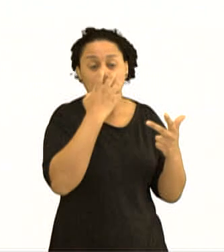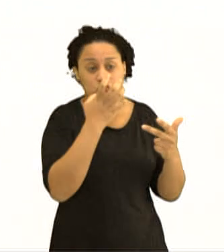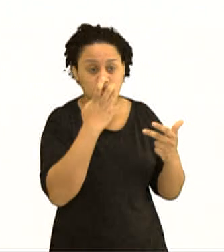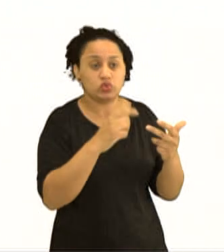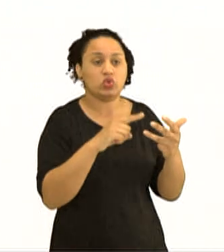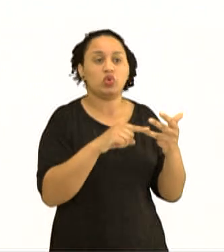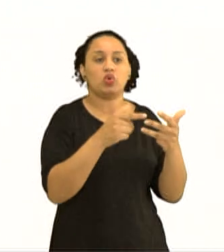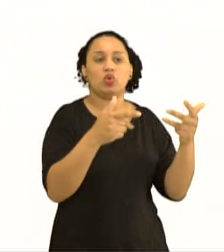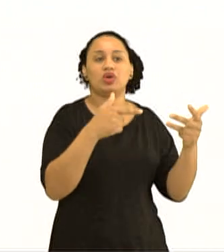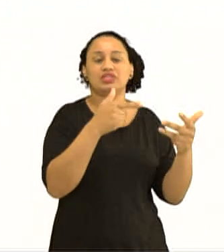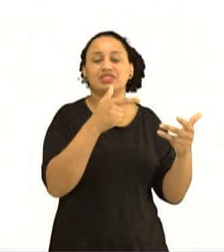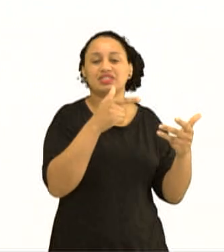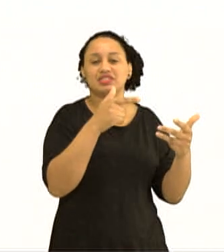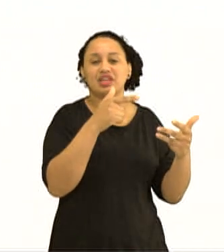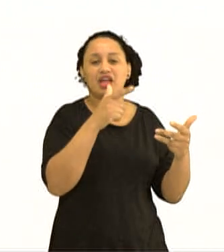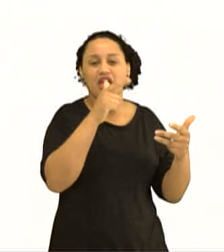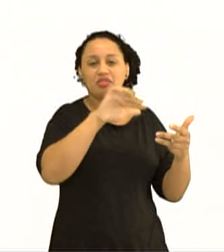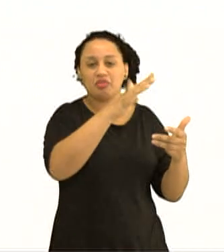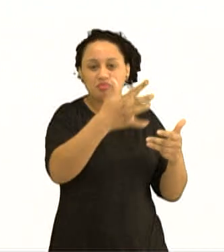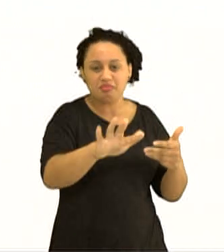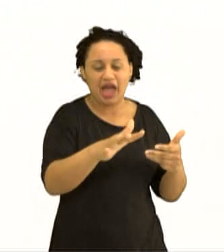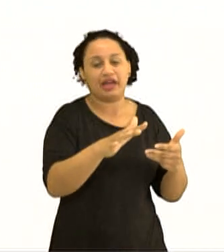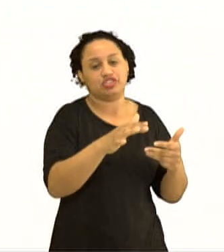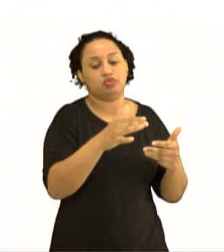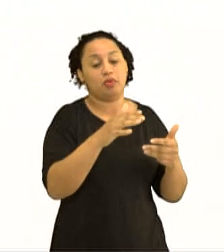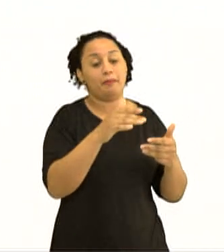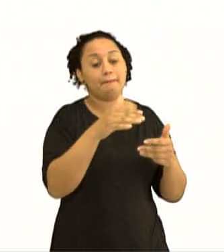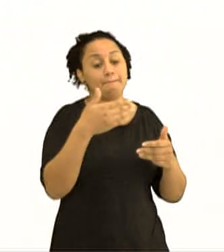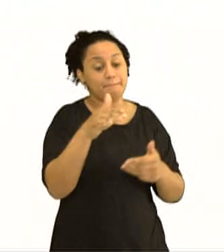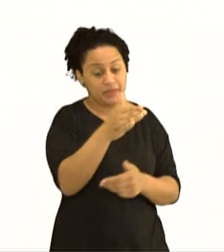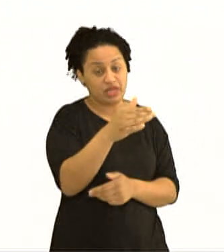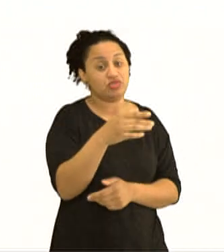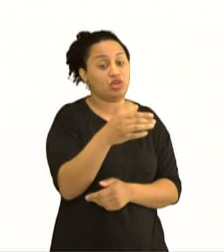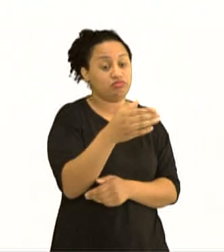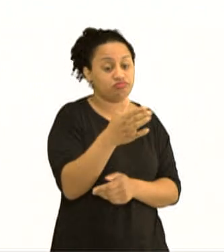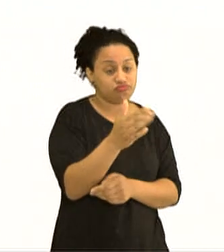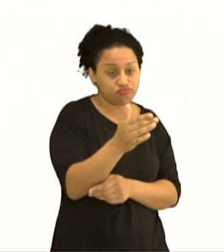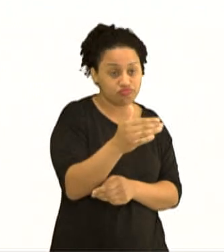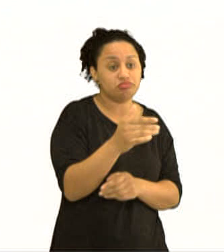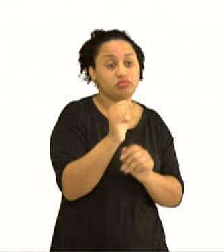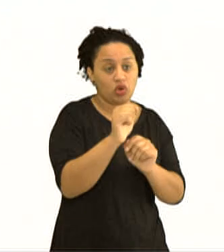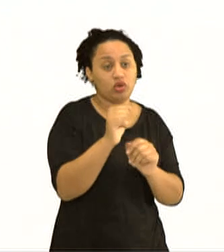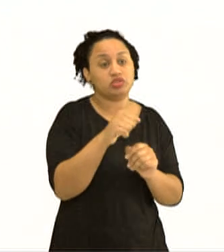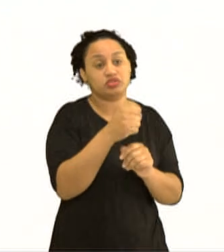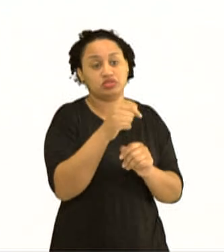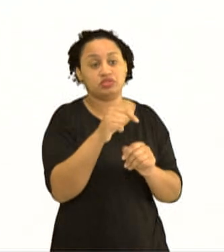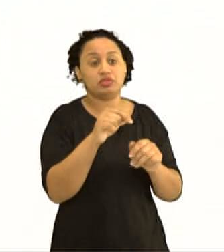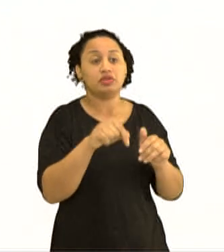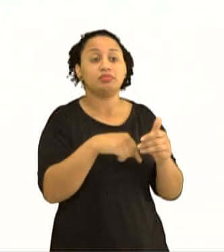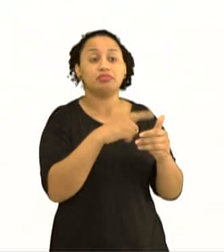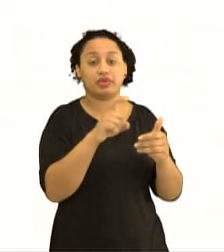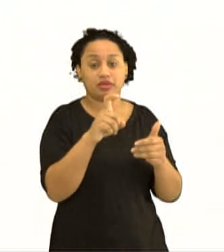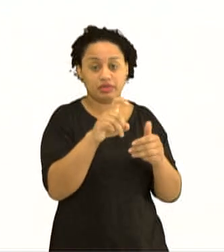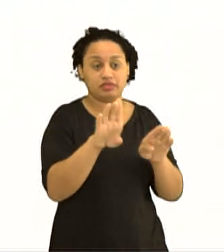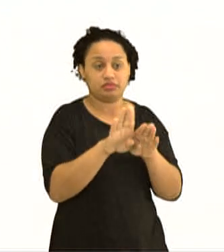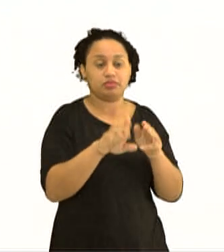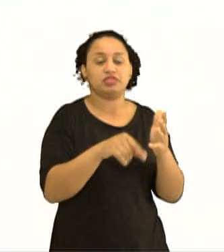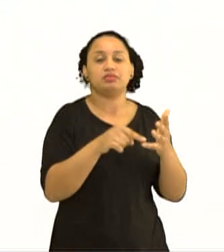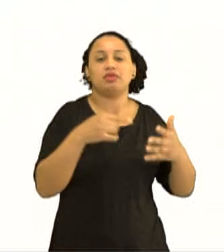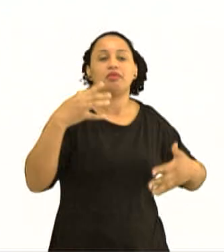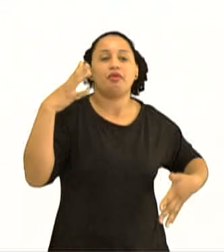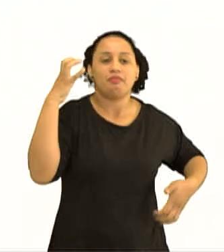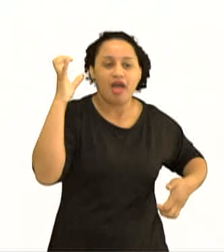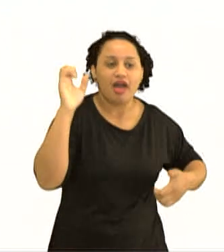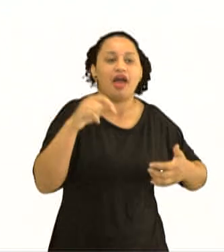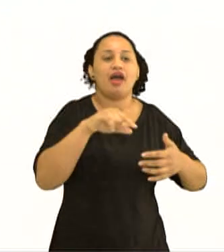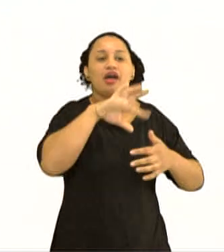mar, exceto vegetais, peixes com escama e camarões. Também não podem comer macaco, animais selvagens, aves de rapina, como